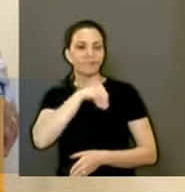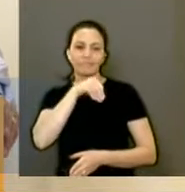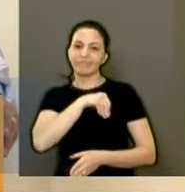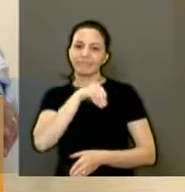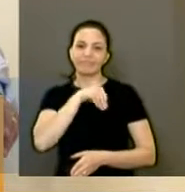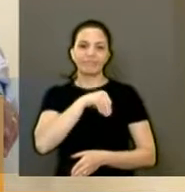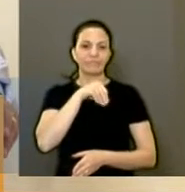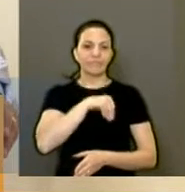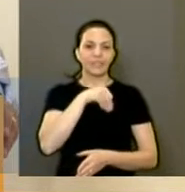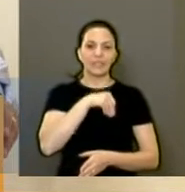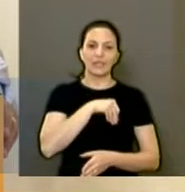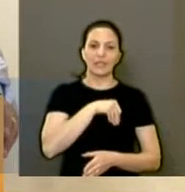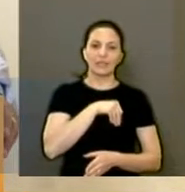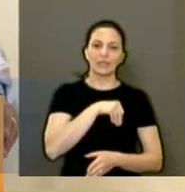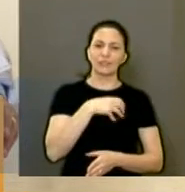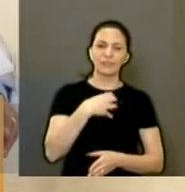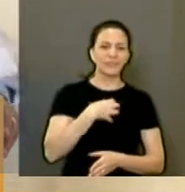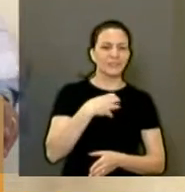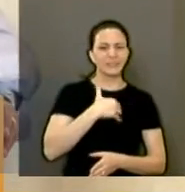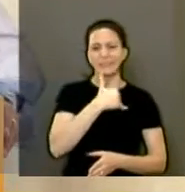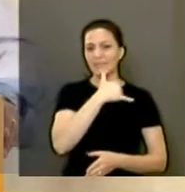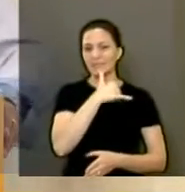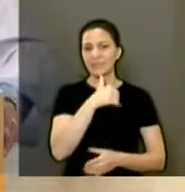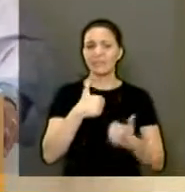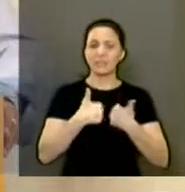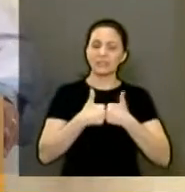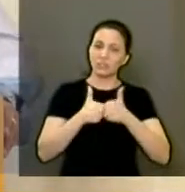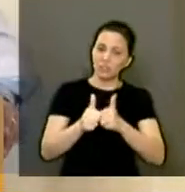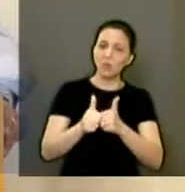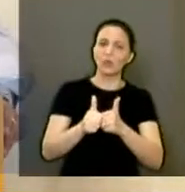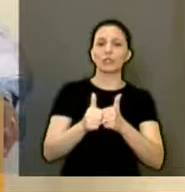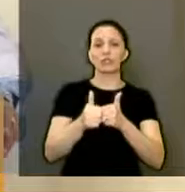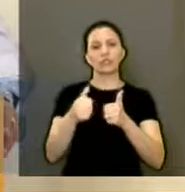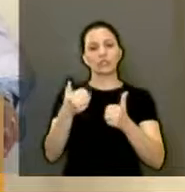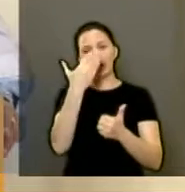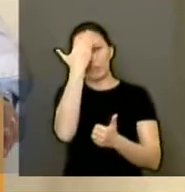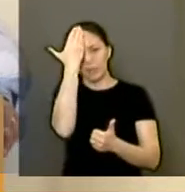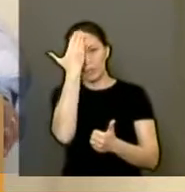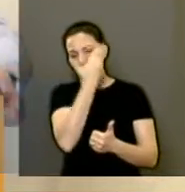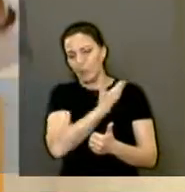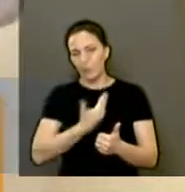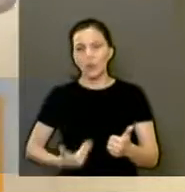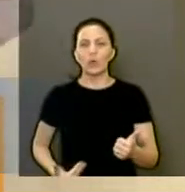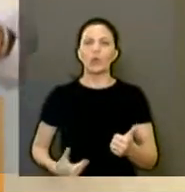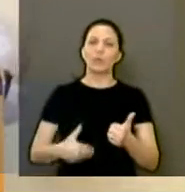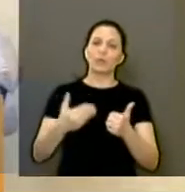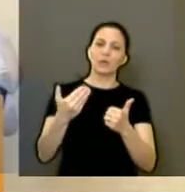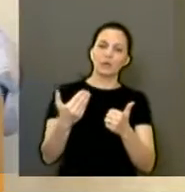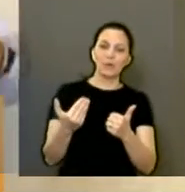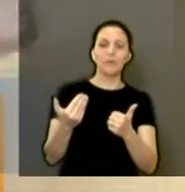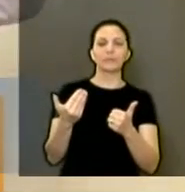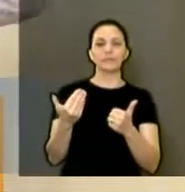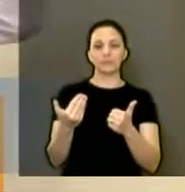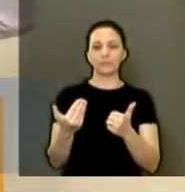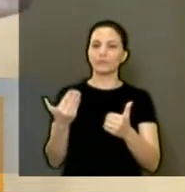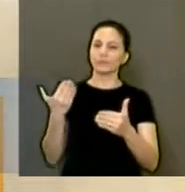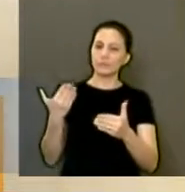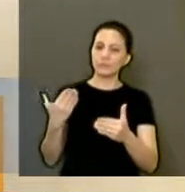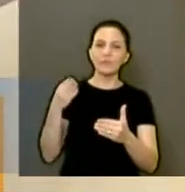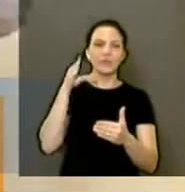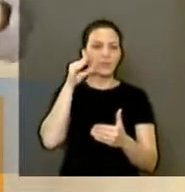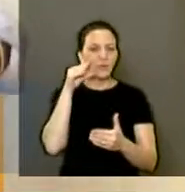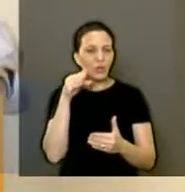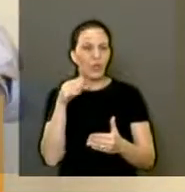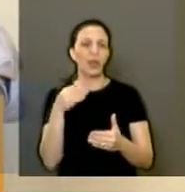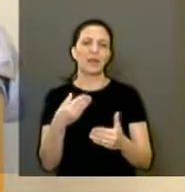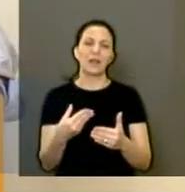sinto muito cadê o transporte público cadê os médicos cadê a segurança taxista morto outro dia matar um pintor